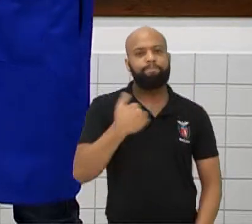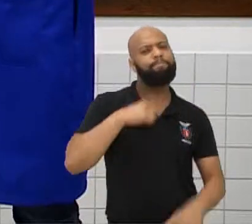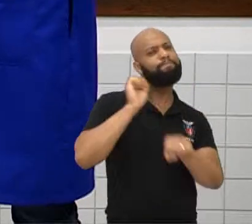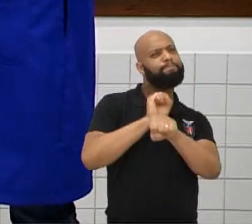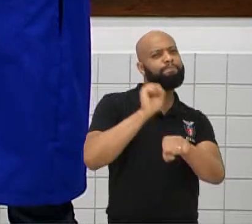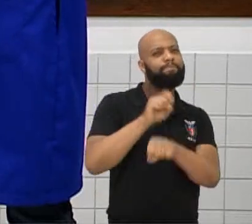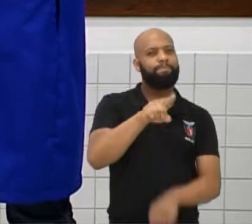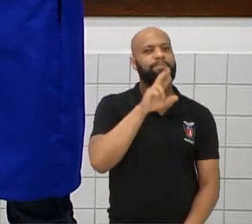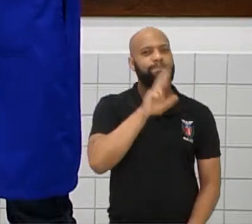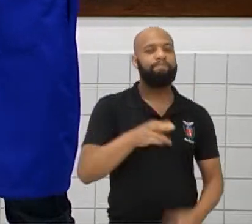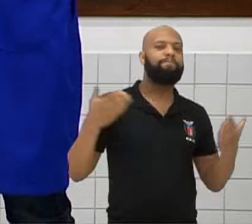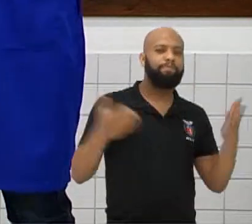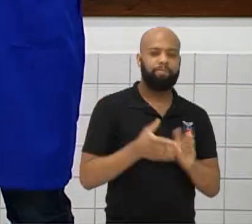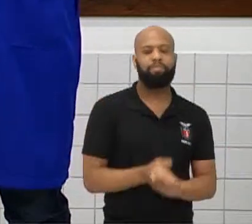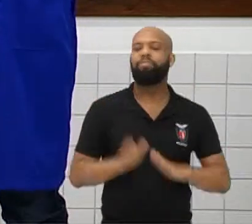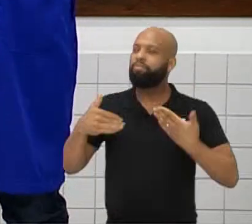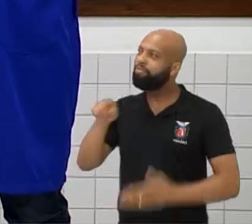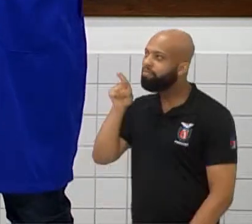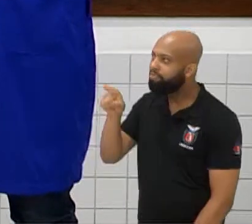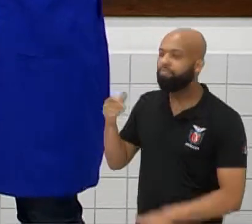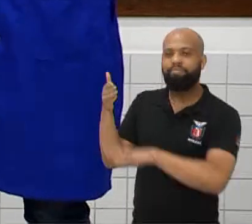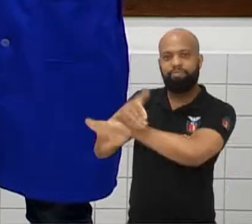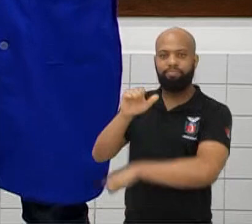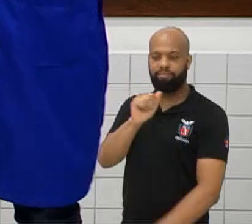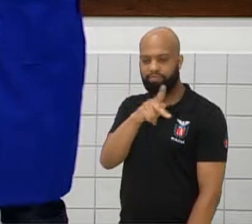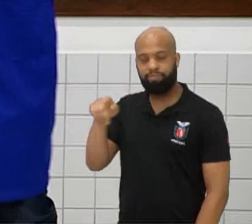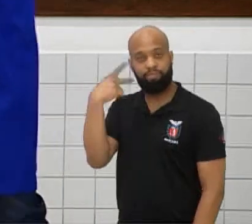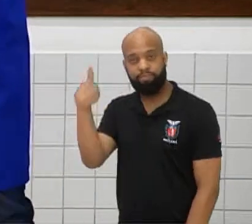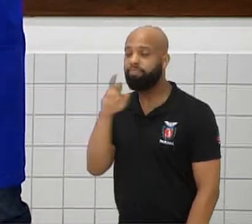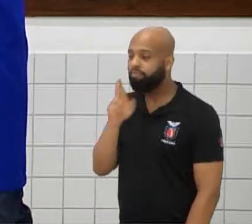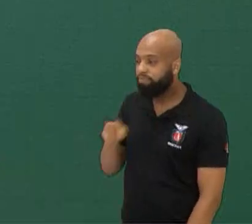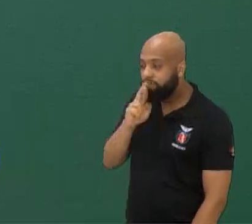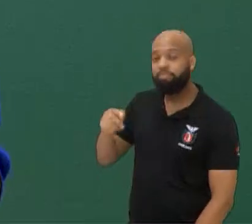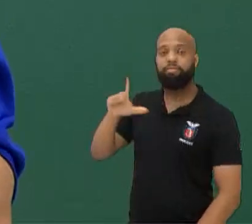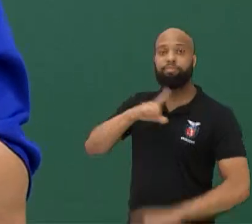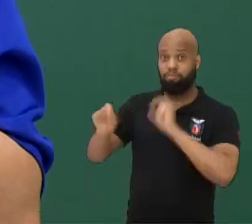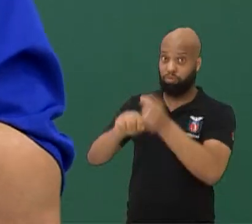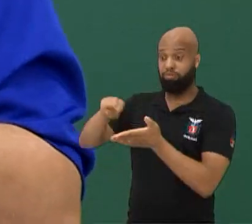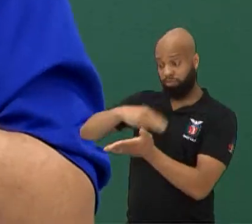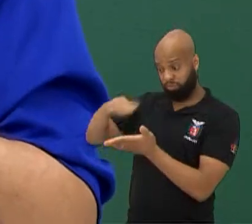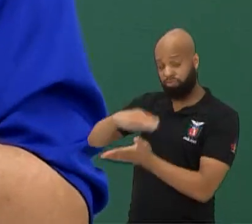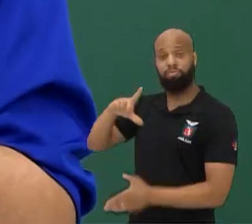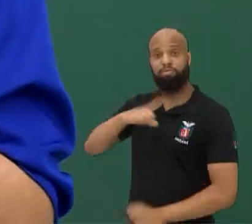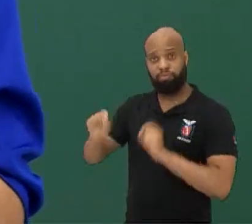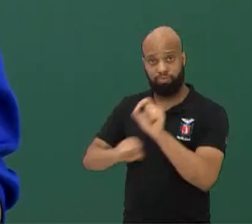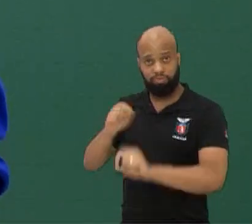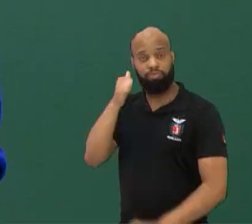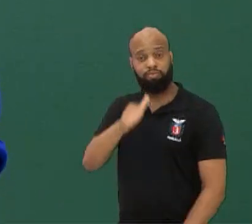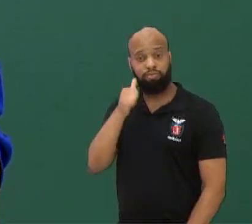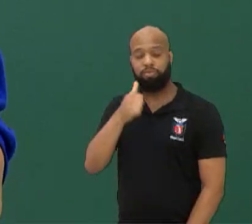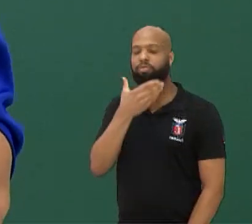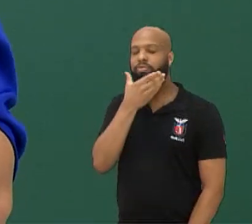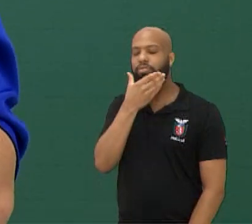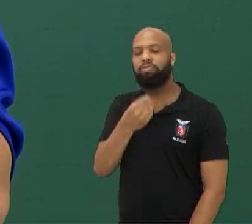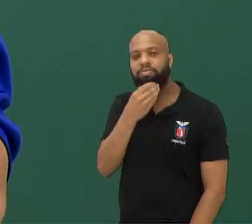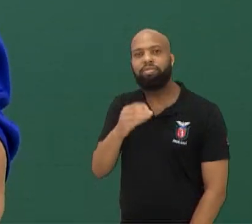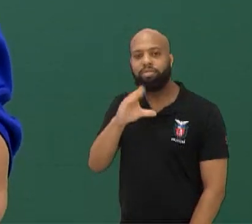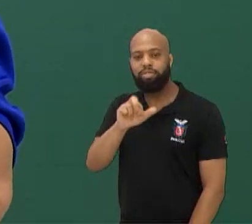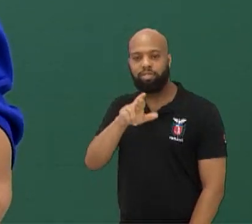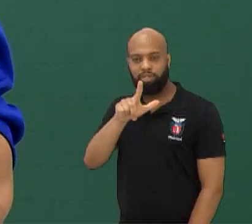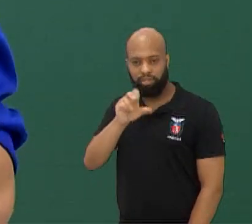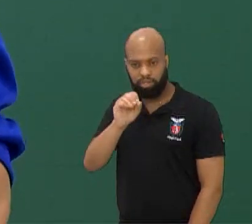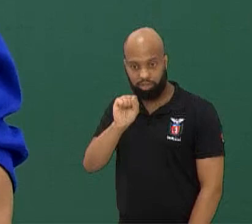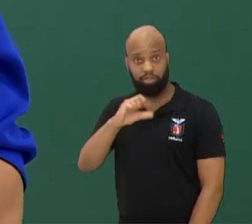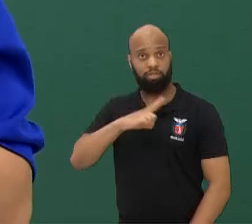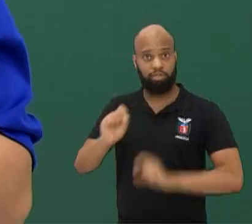respondendo agora. Enquanto você está acionando o aplicativo, respondendo, tem recadinho aí, ó. O Carlos Silva, do